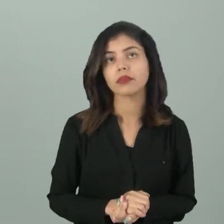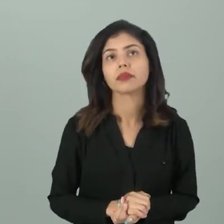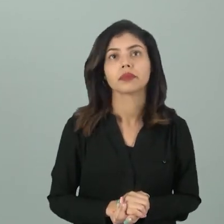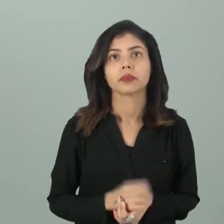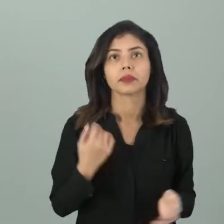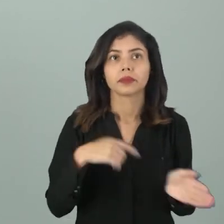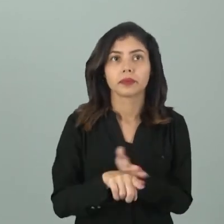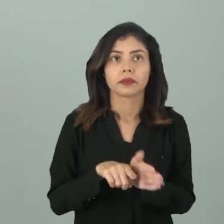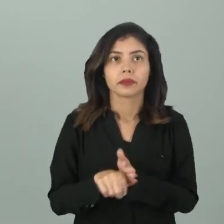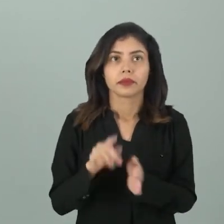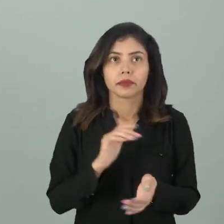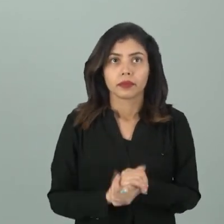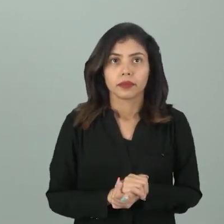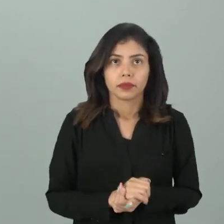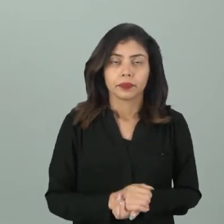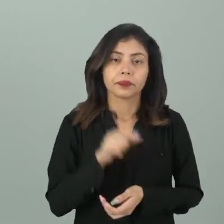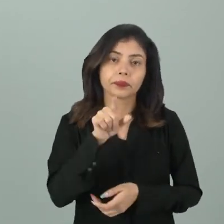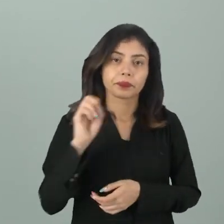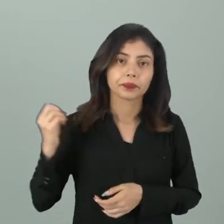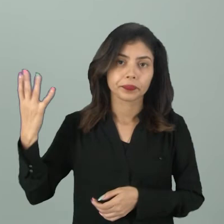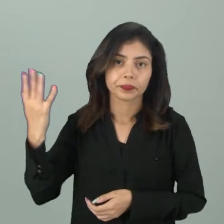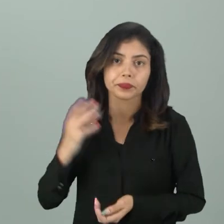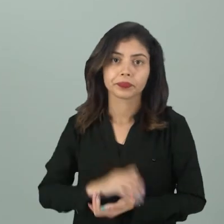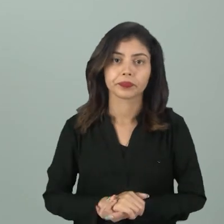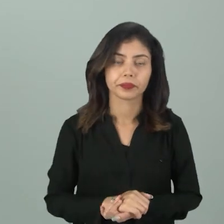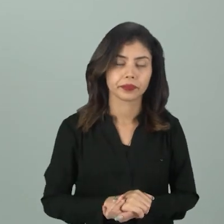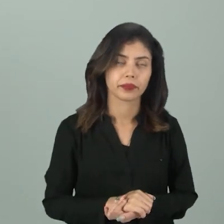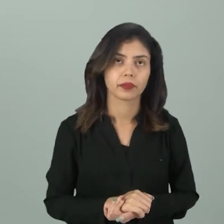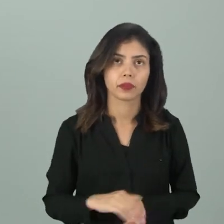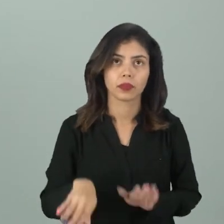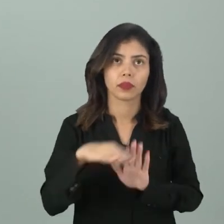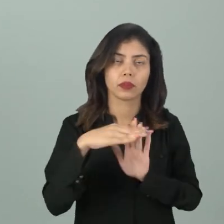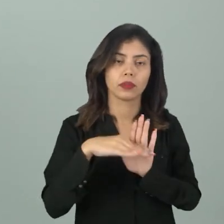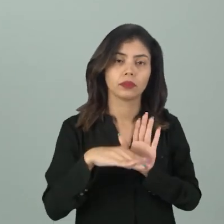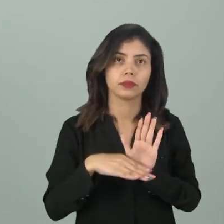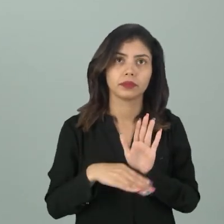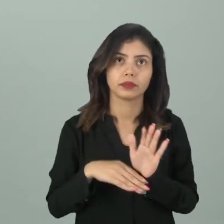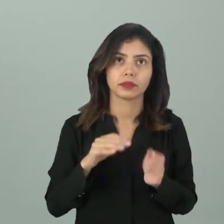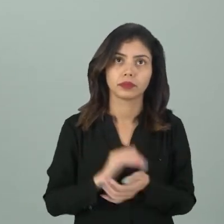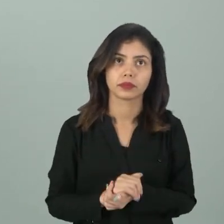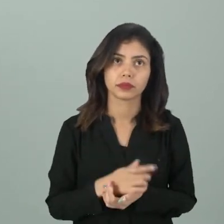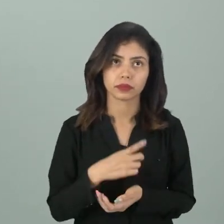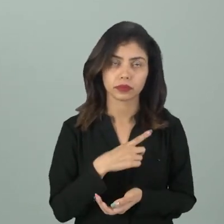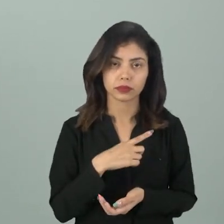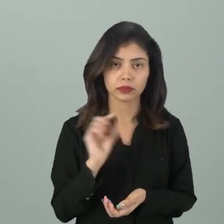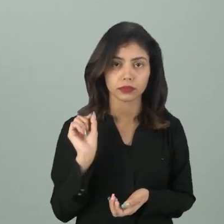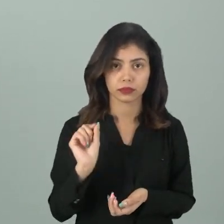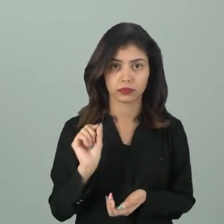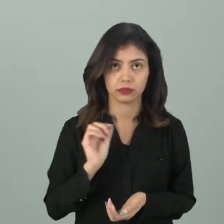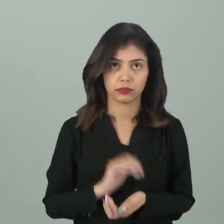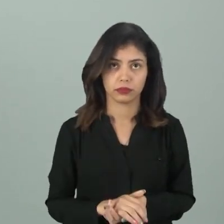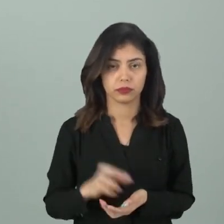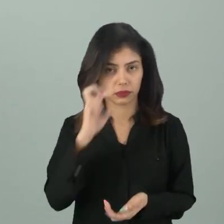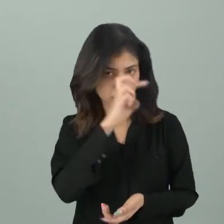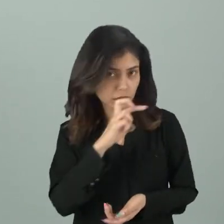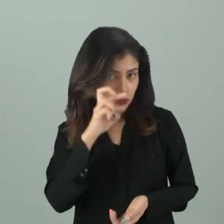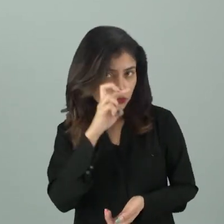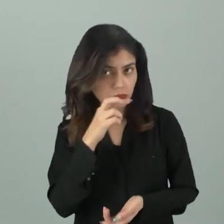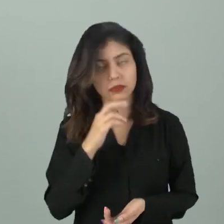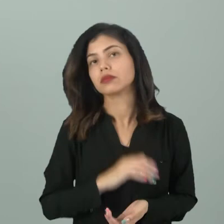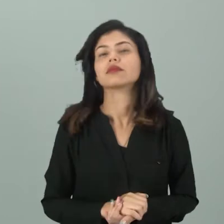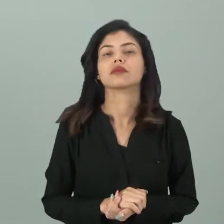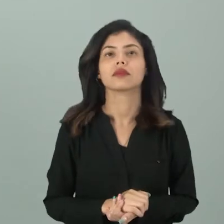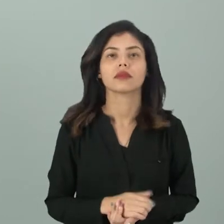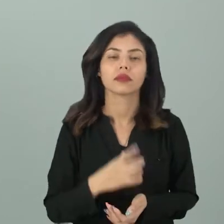pesquisa estatística, nesse caso, nas etapas de estatística, nós vamos ter que observar